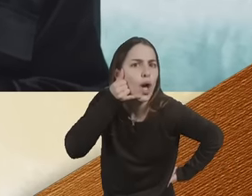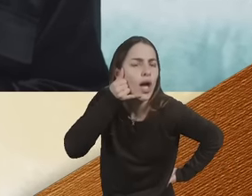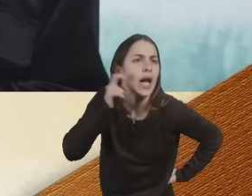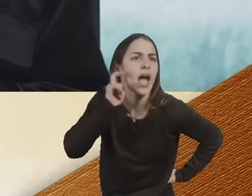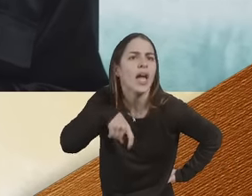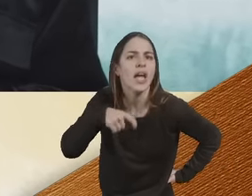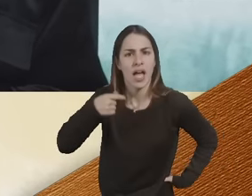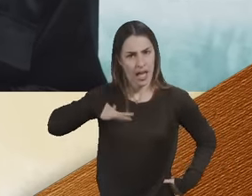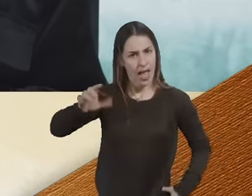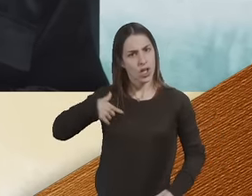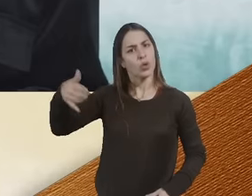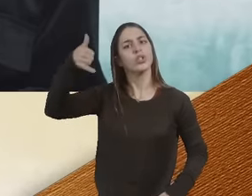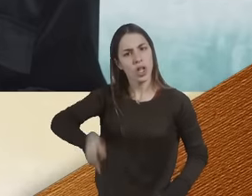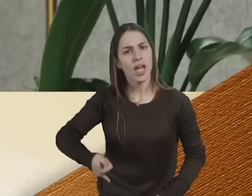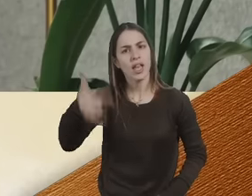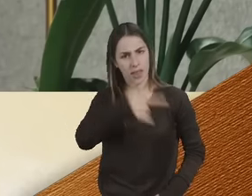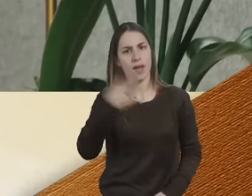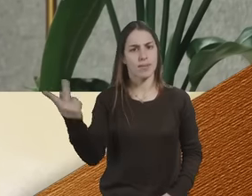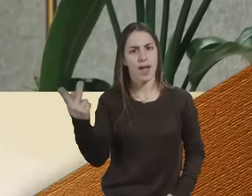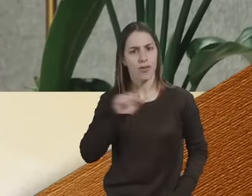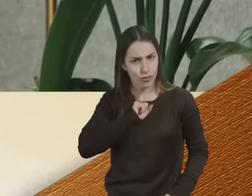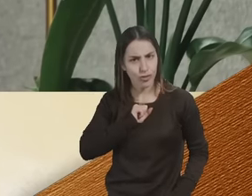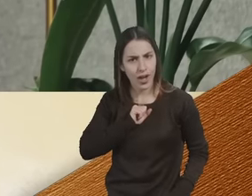Estou? Quer que eu desligue o meu televisor? Olha, a